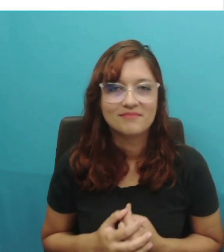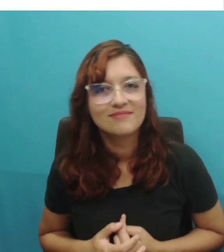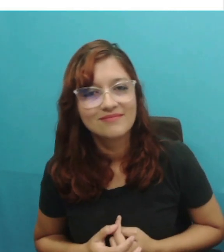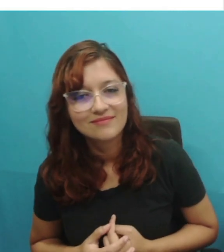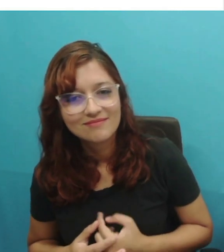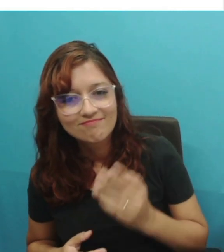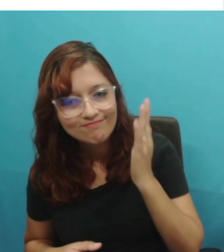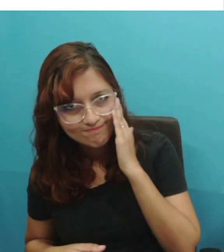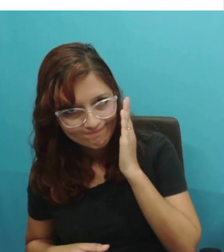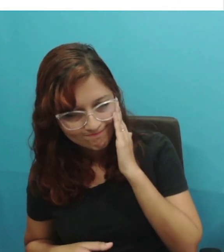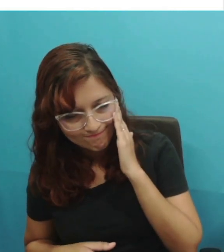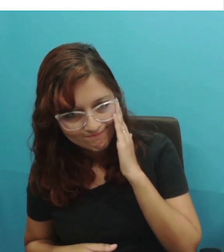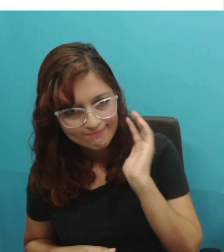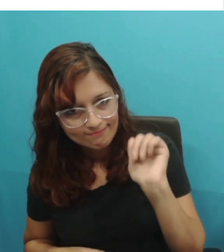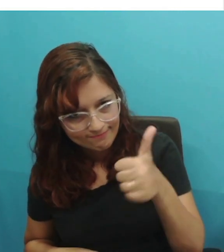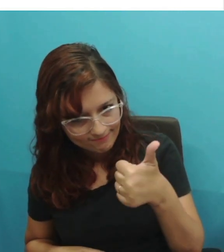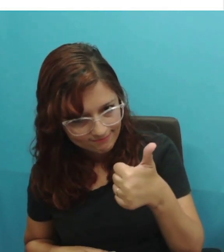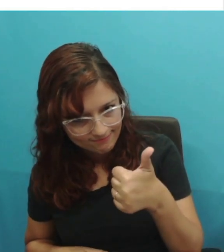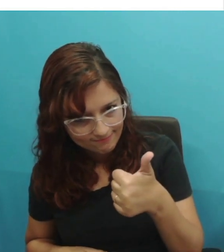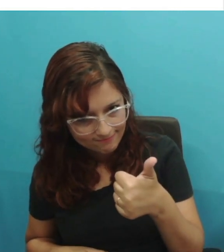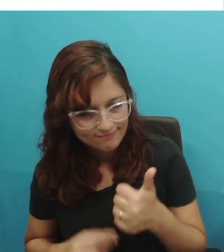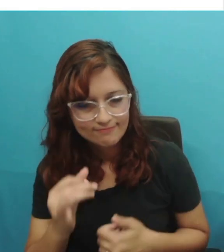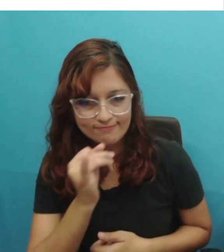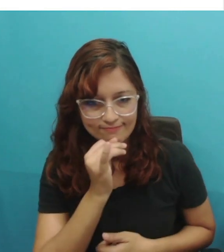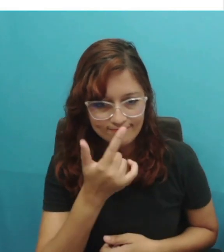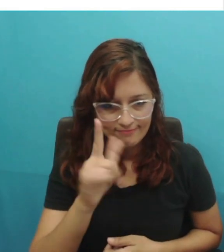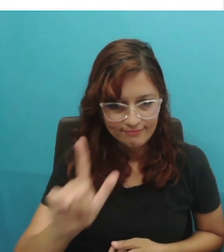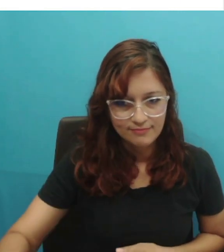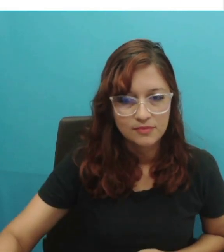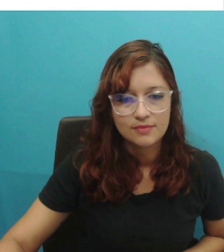Terei acabado vira acabarei.